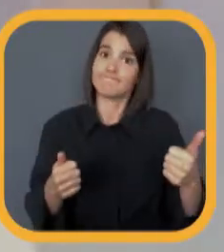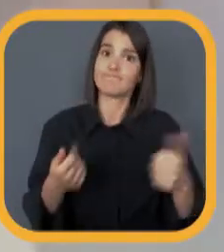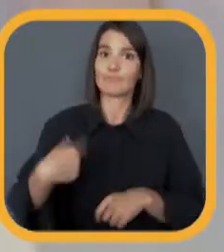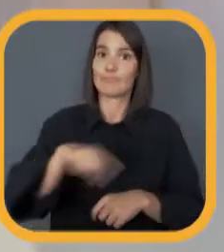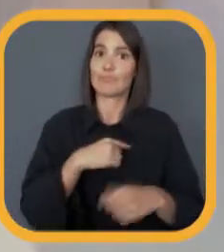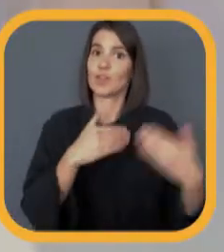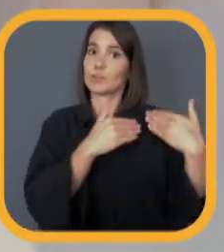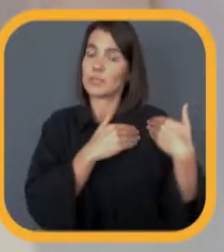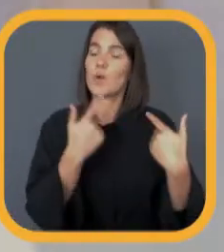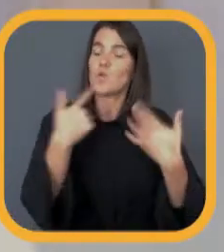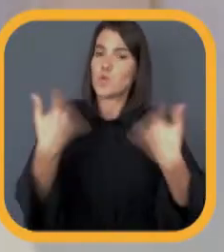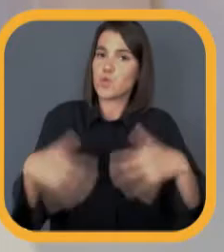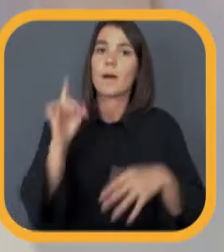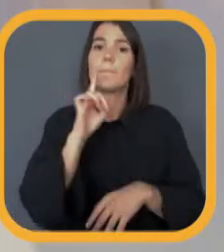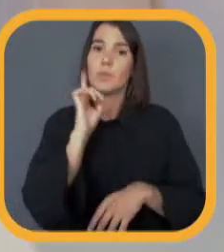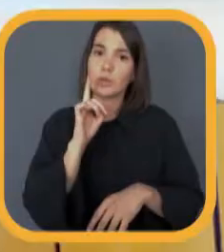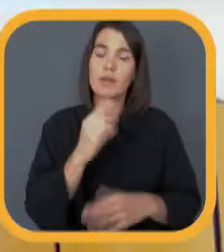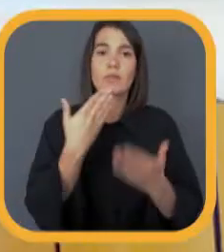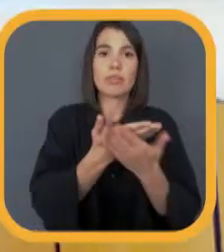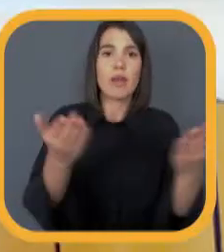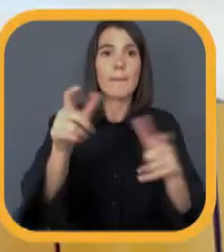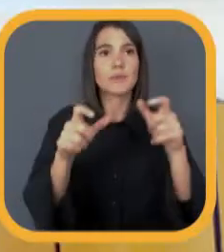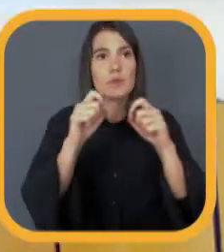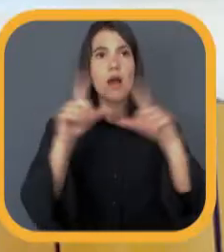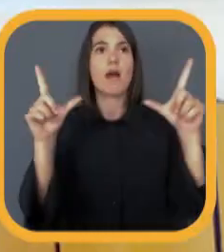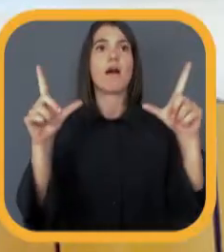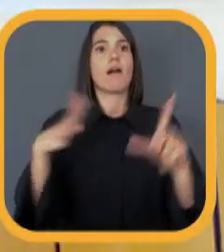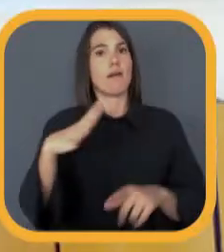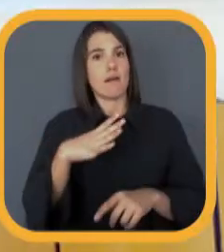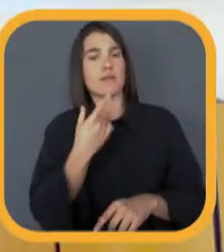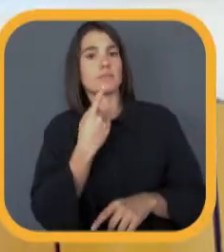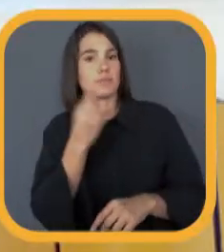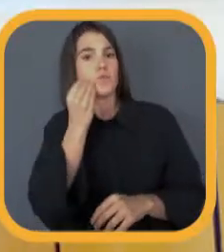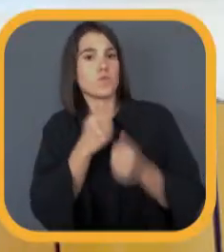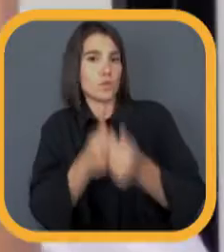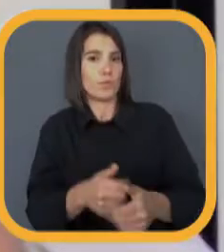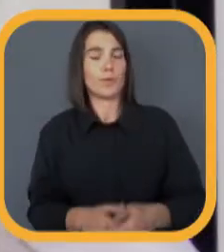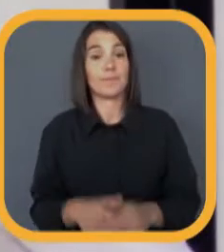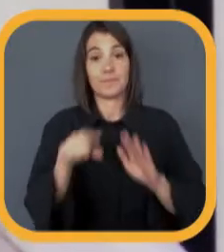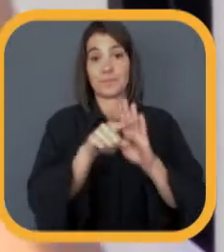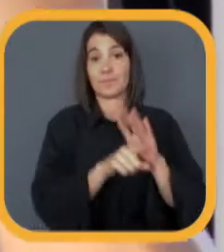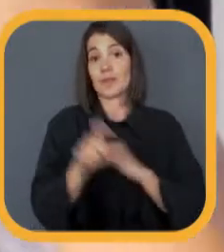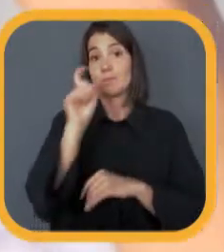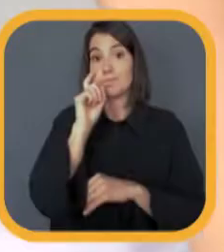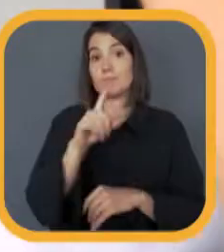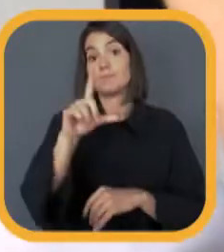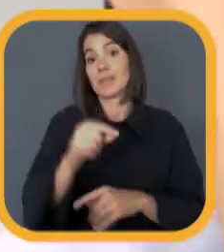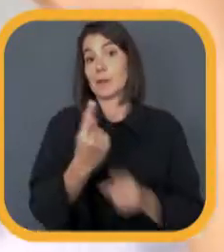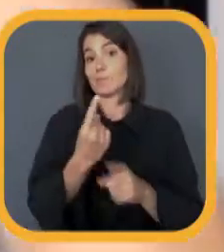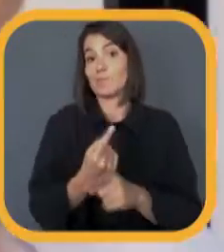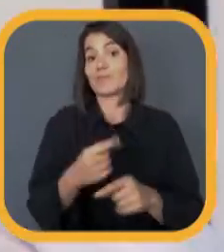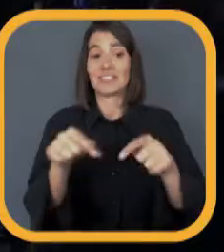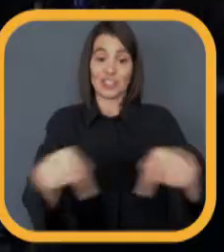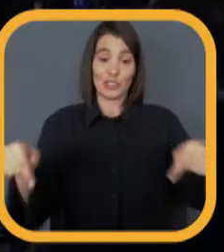outras. Tivemos um papel muito importante na consciencialização da população portuguesa. As medidas de segurança também